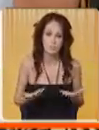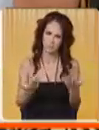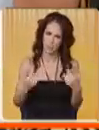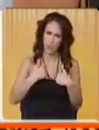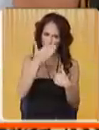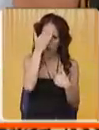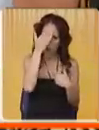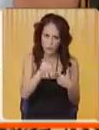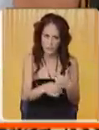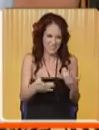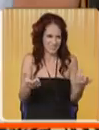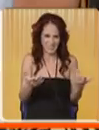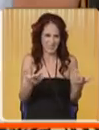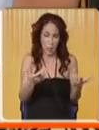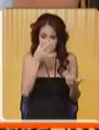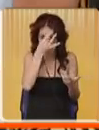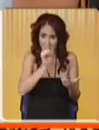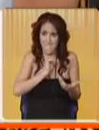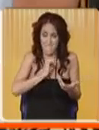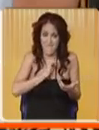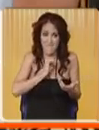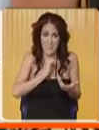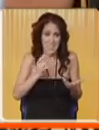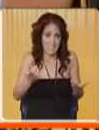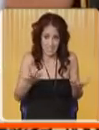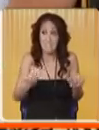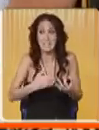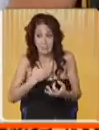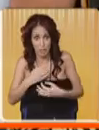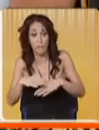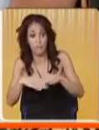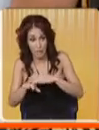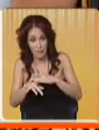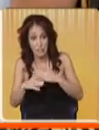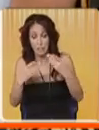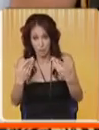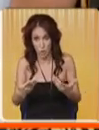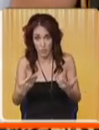Quer-me parecer, de facto, na minha opinião, que faz algum sentido que